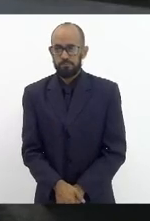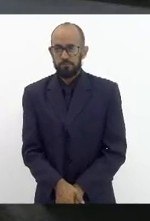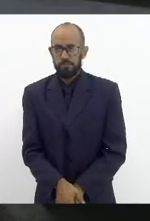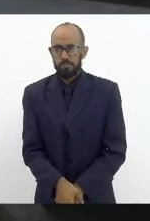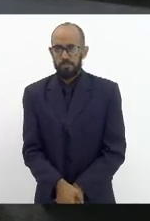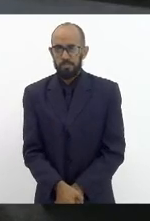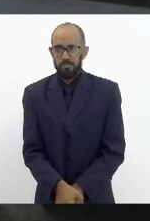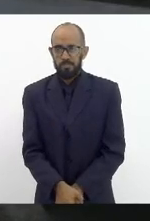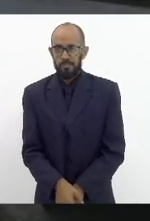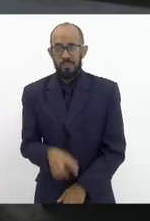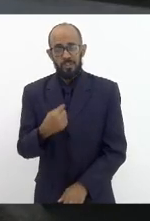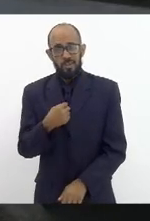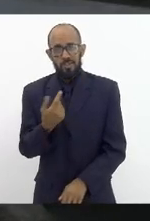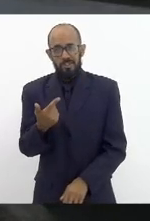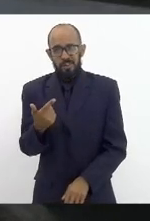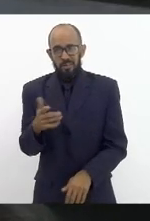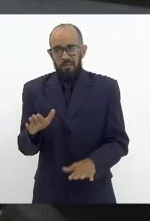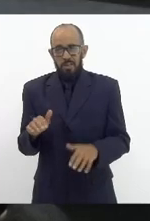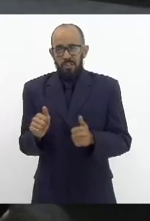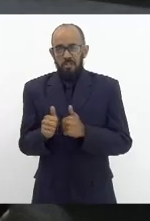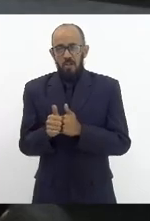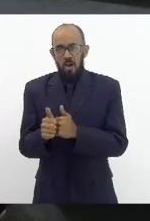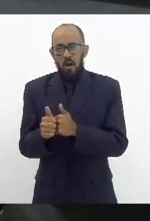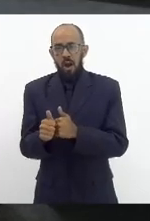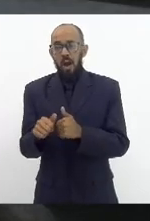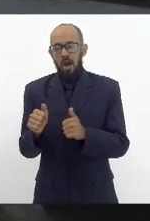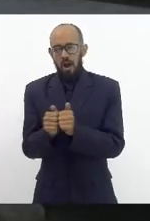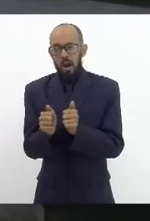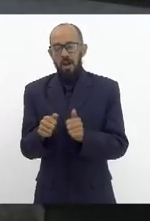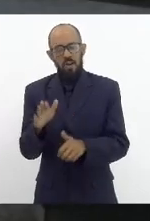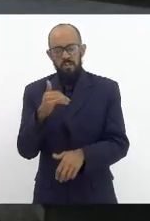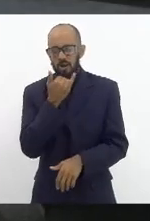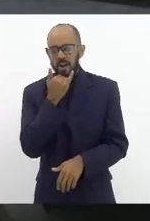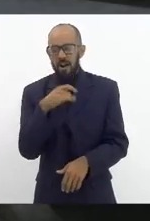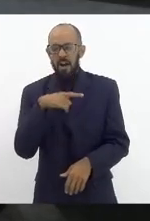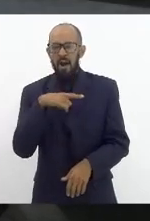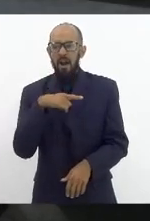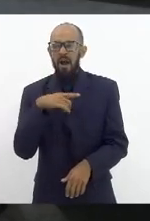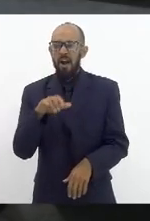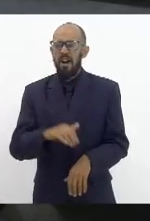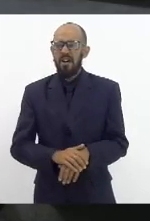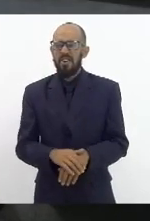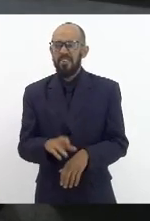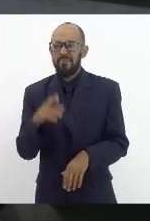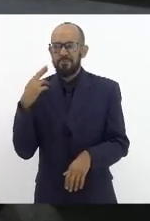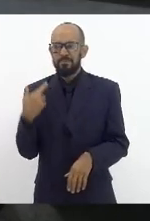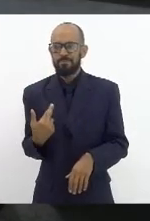Fiquei sem, mas eu vou acompanhar com o Rodrigo aqui. Ah, não, tem mais aqui, desculpa, para dar para a Renata.